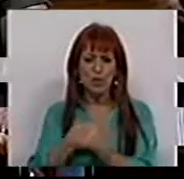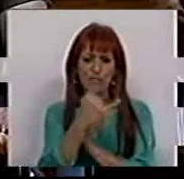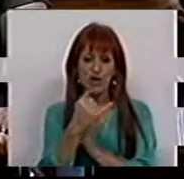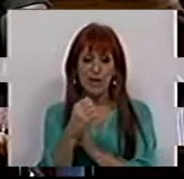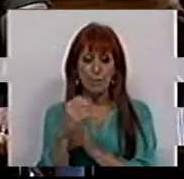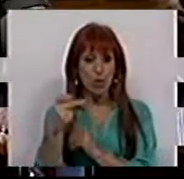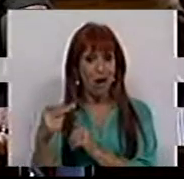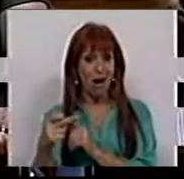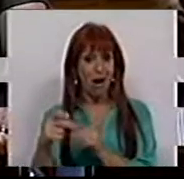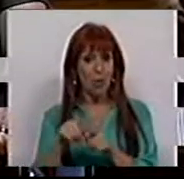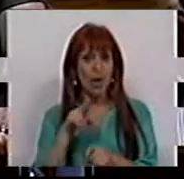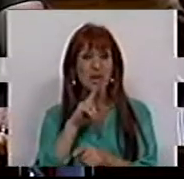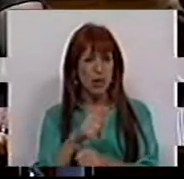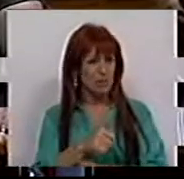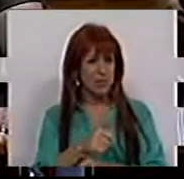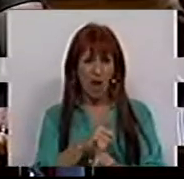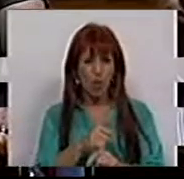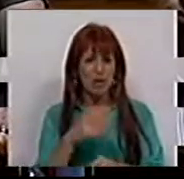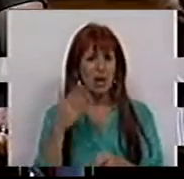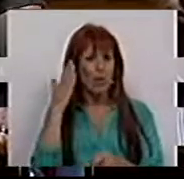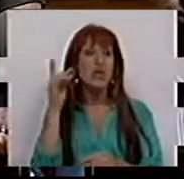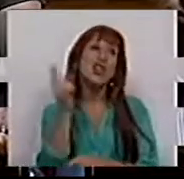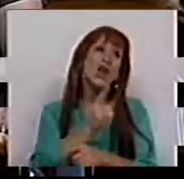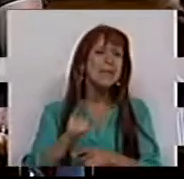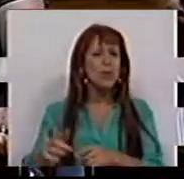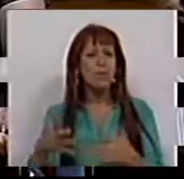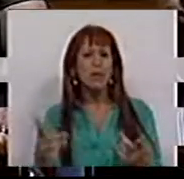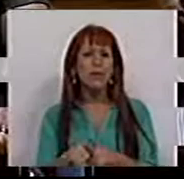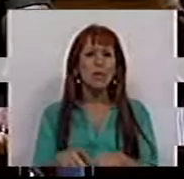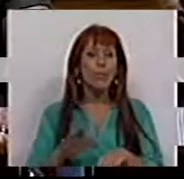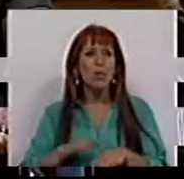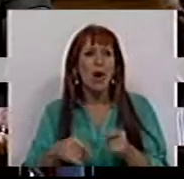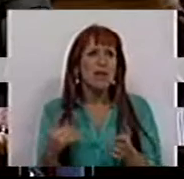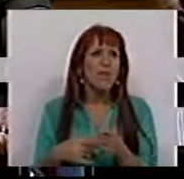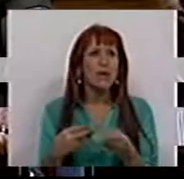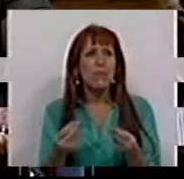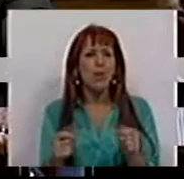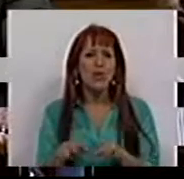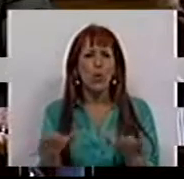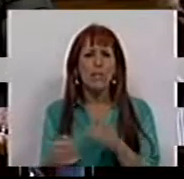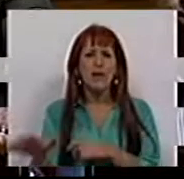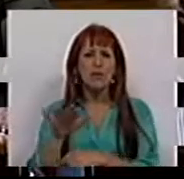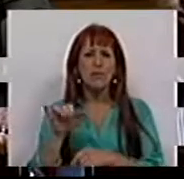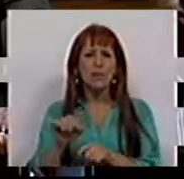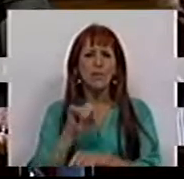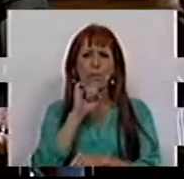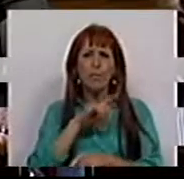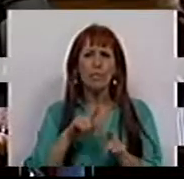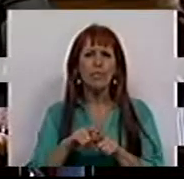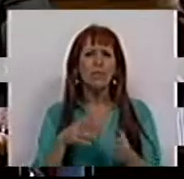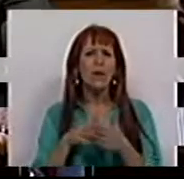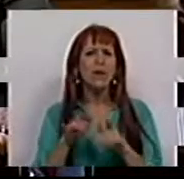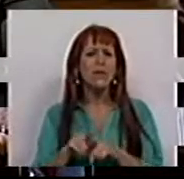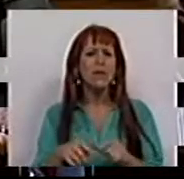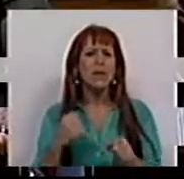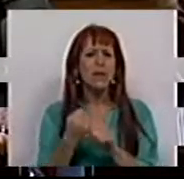20A seja a resposta adequada. Aqui é previsto que, excepcionalmente, por manifesta falta de meios, a Comissão Nacional pode protocolizar